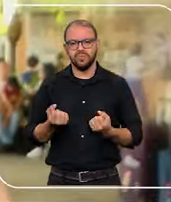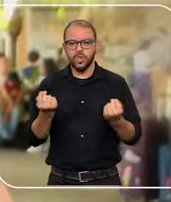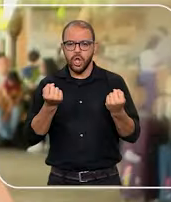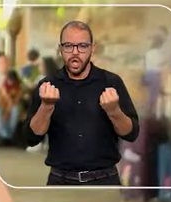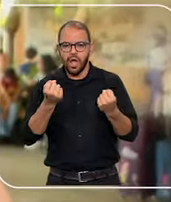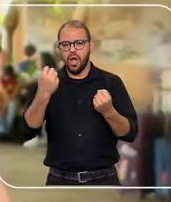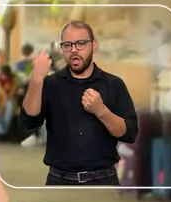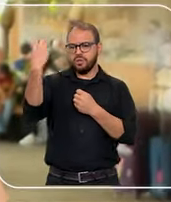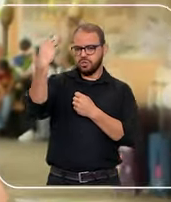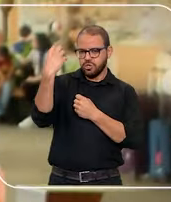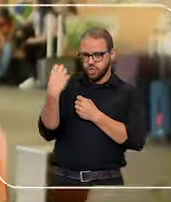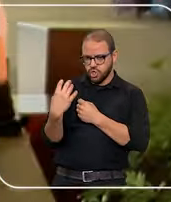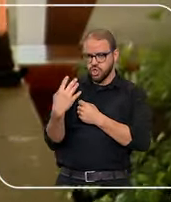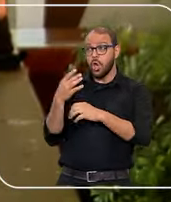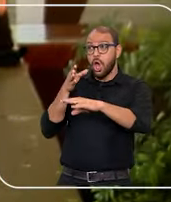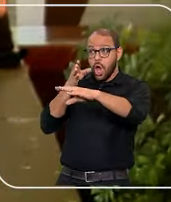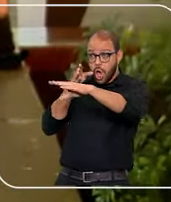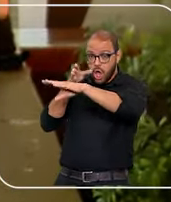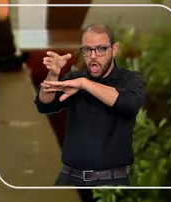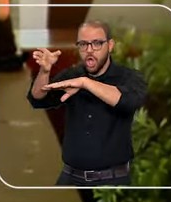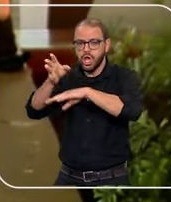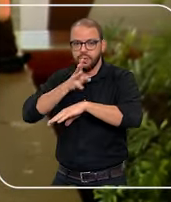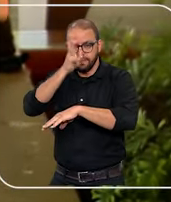Questão de ultrapassar semáforo também já aconteceu,